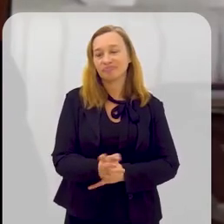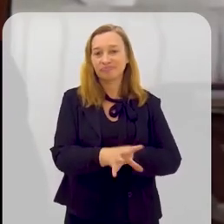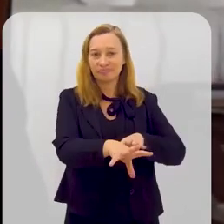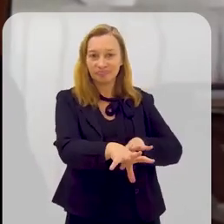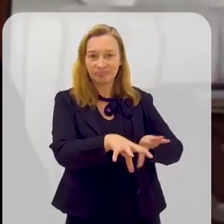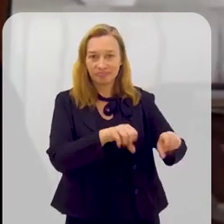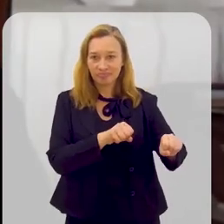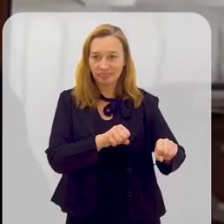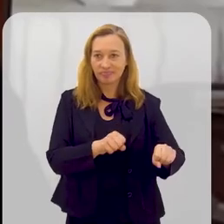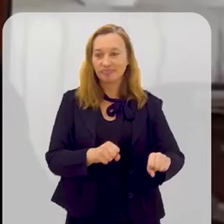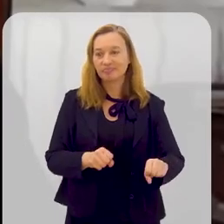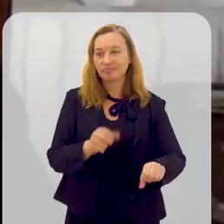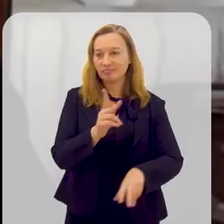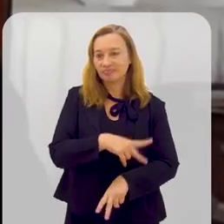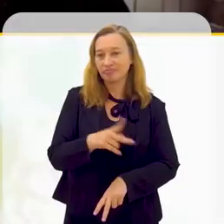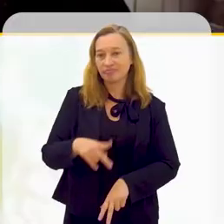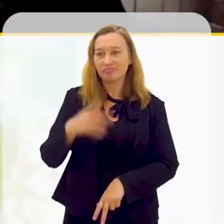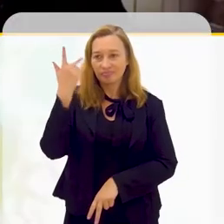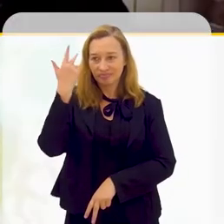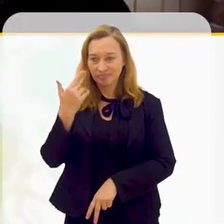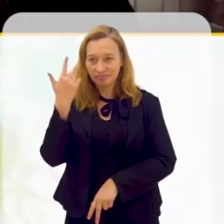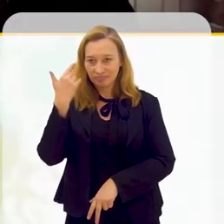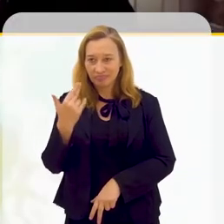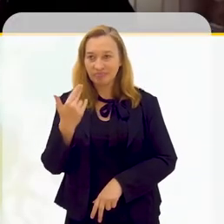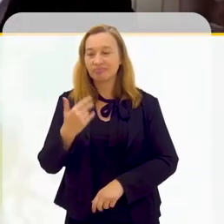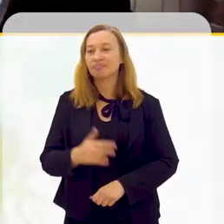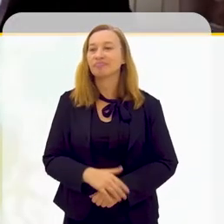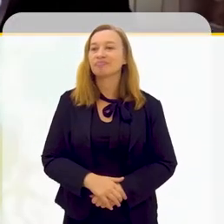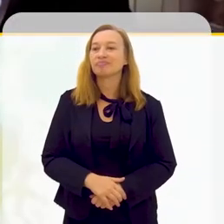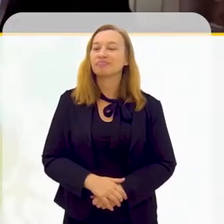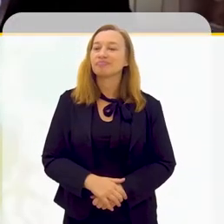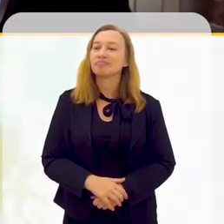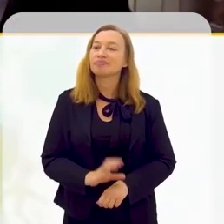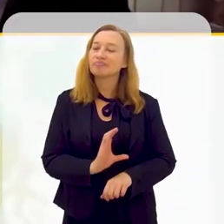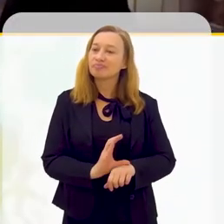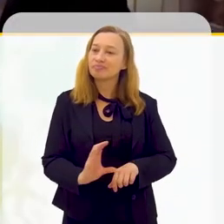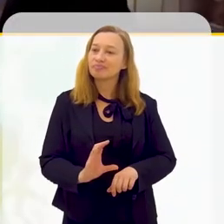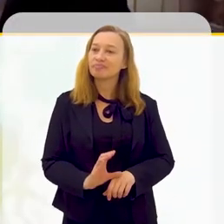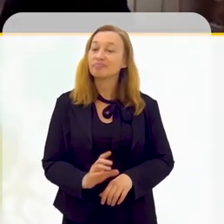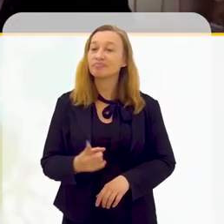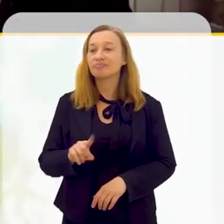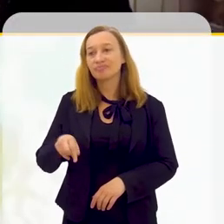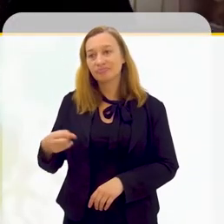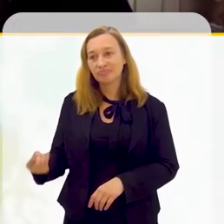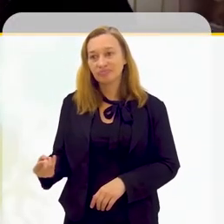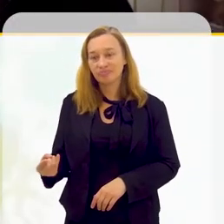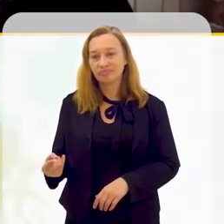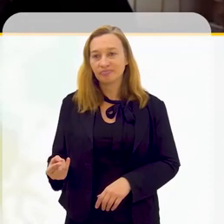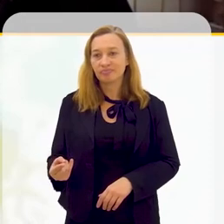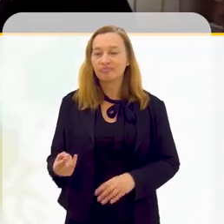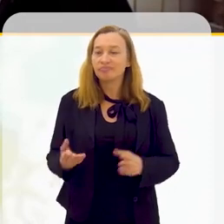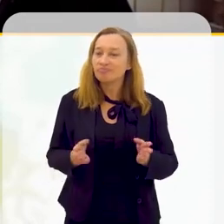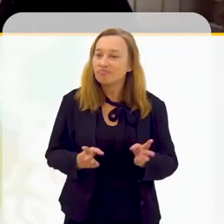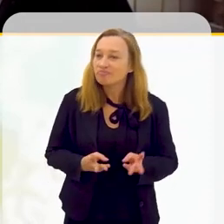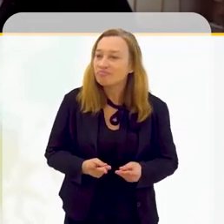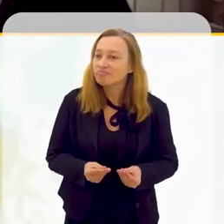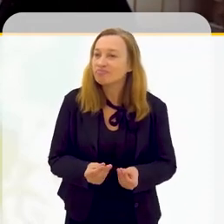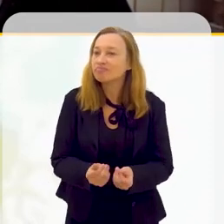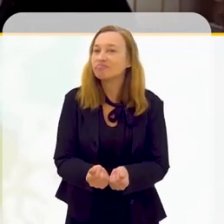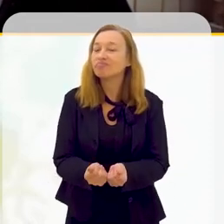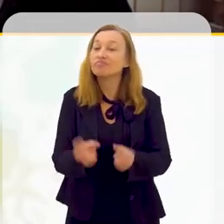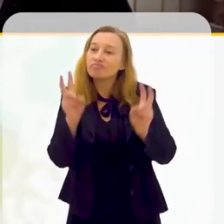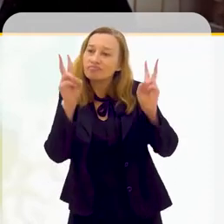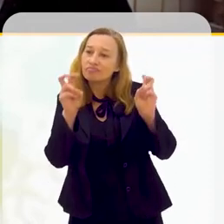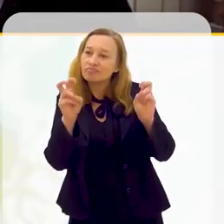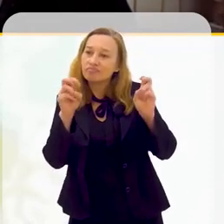o normal como você falou no início do programa Hoje curso de formação de professores e de lá eu já fui me